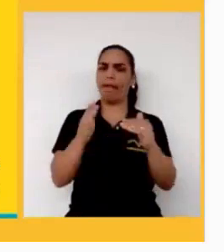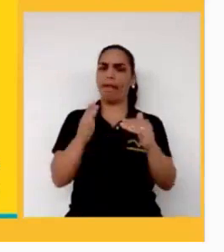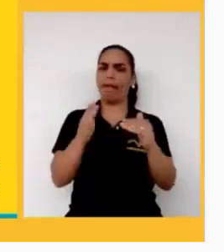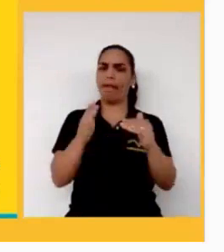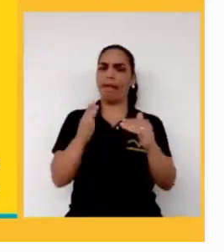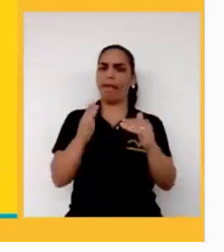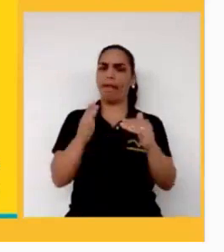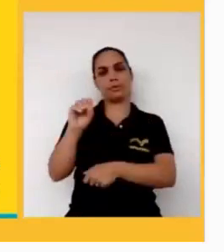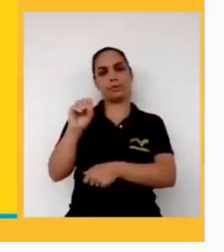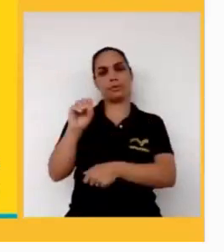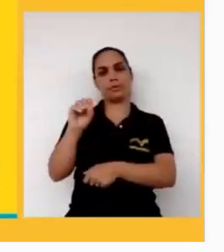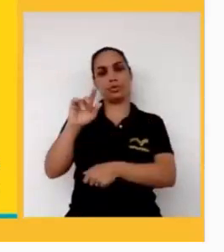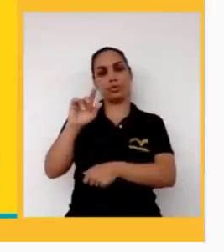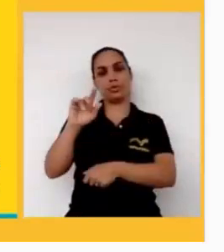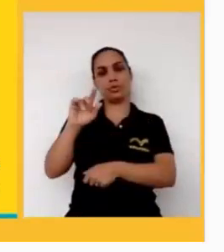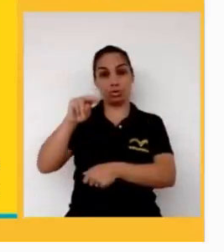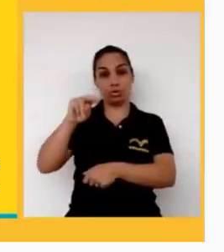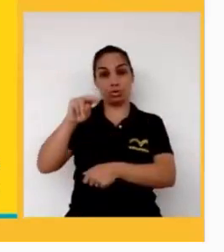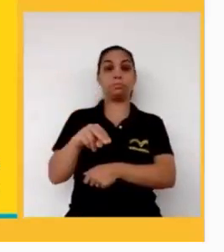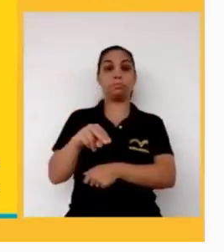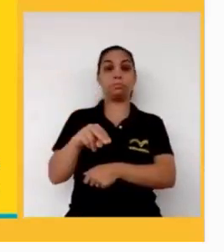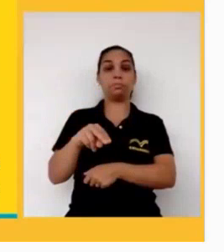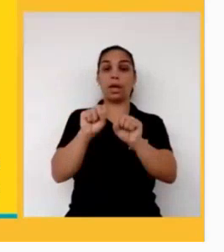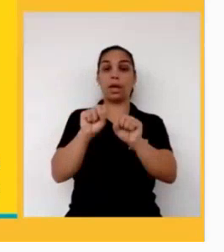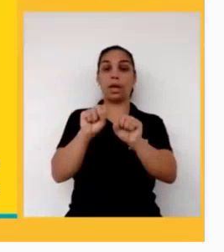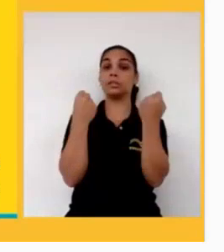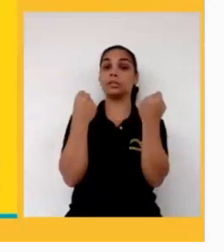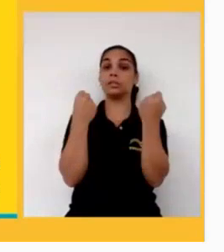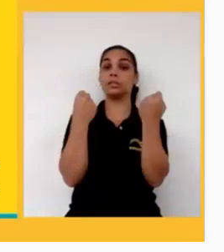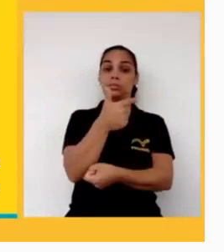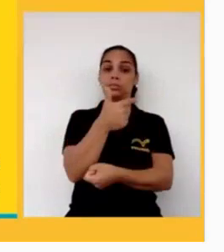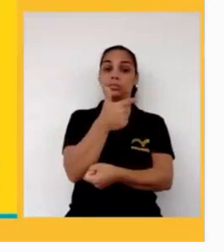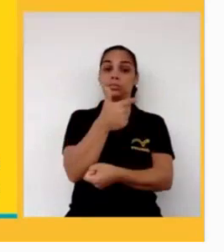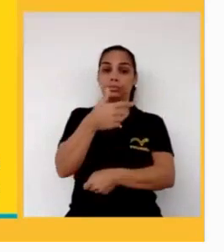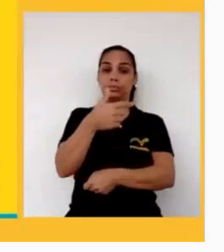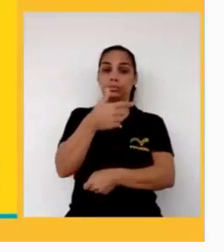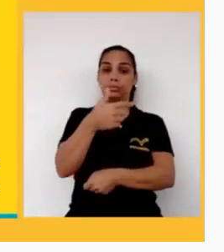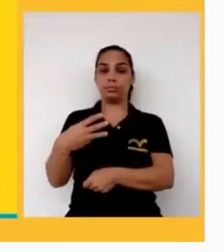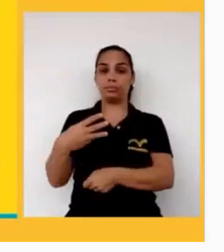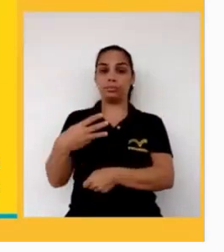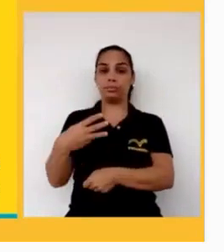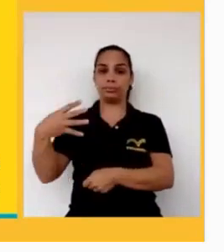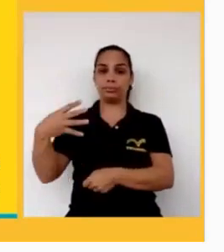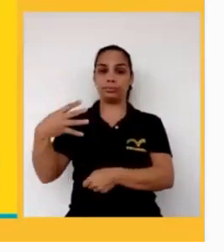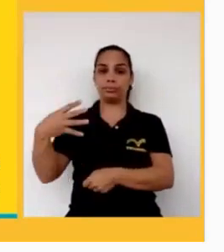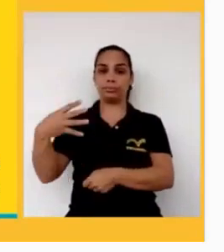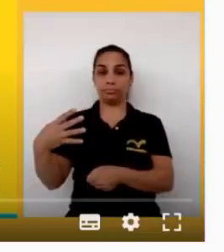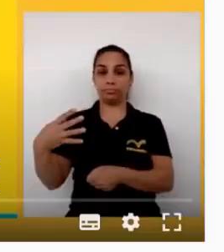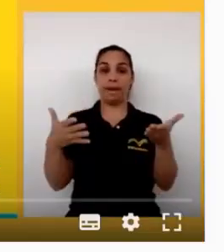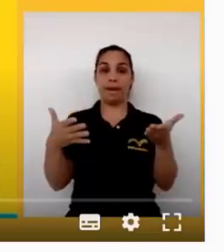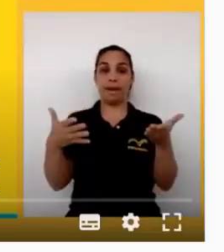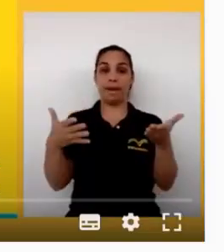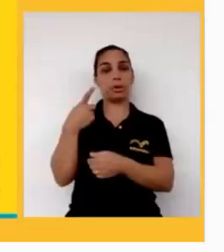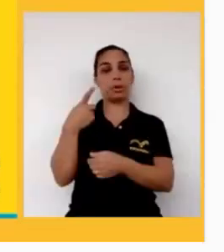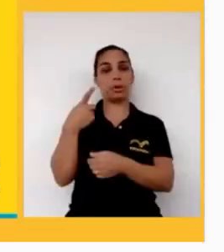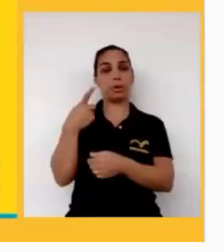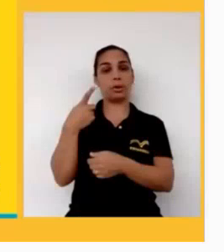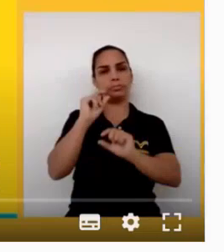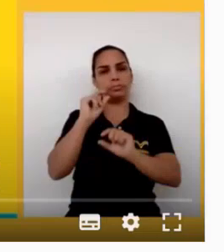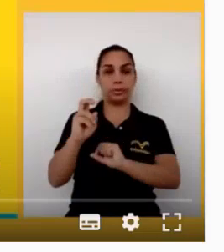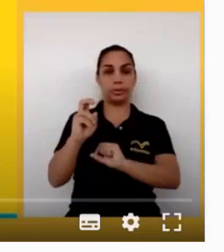seminários 2, 3 e 4. Agora partimos para o seminário